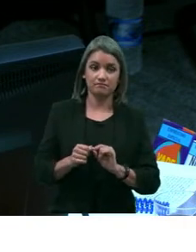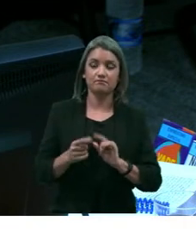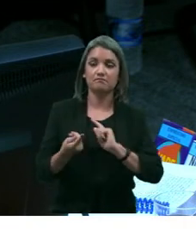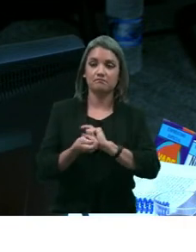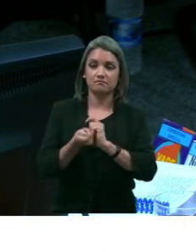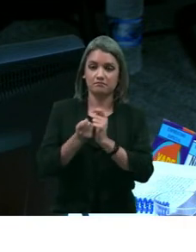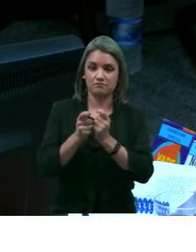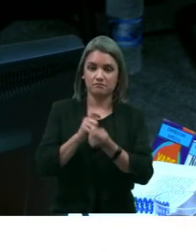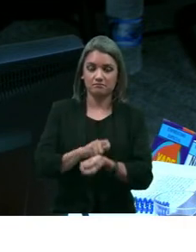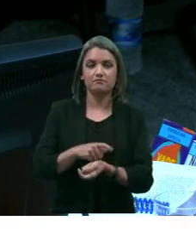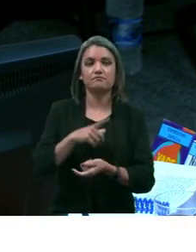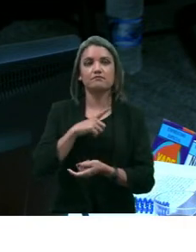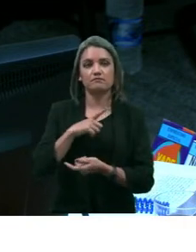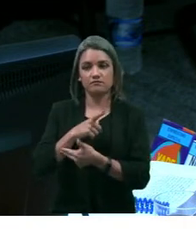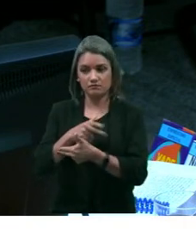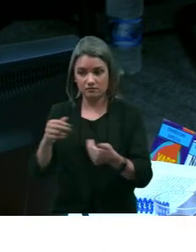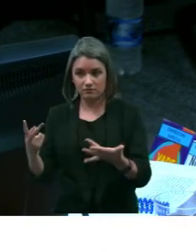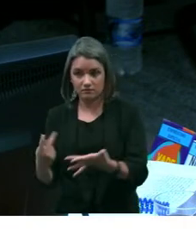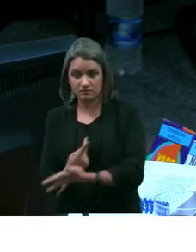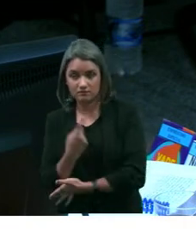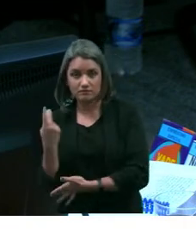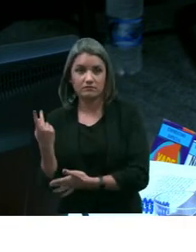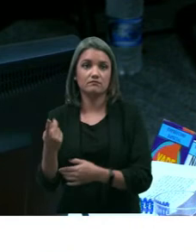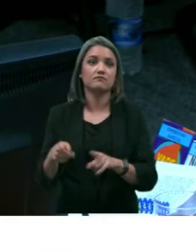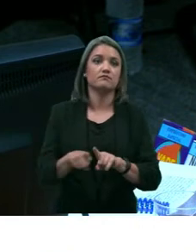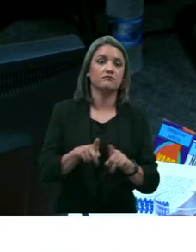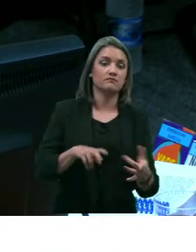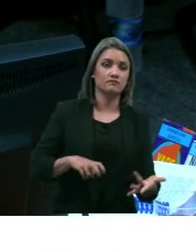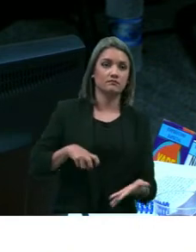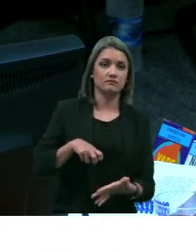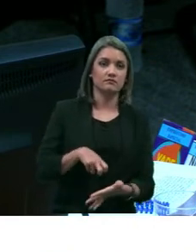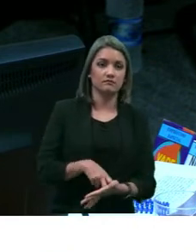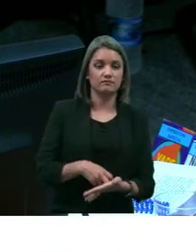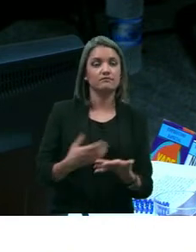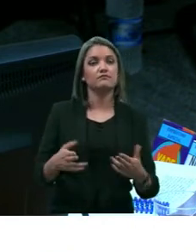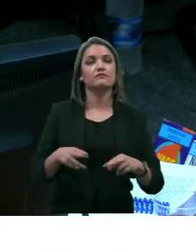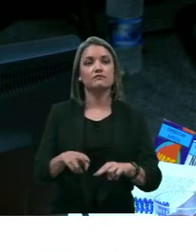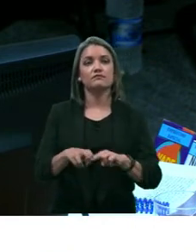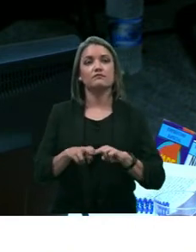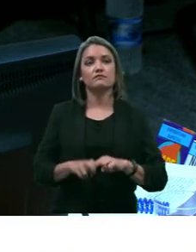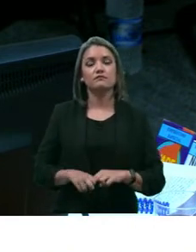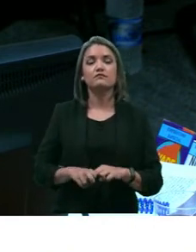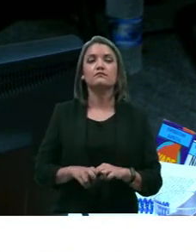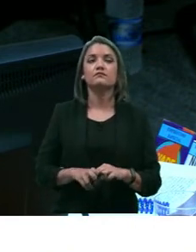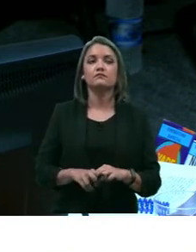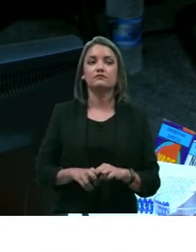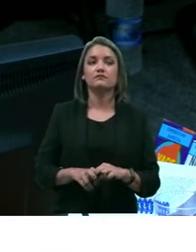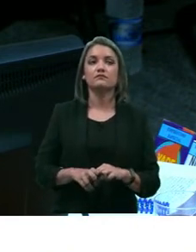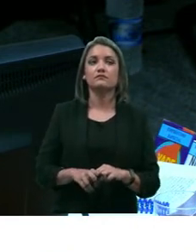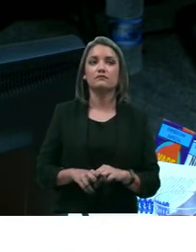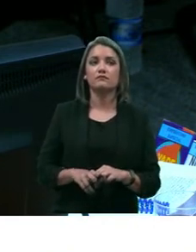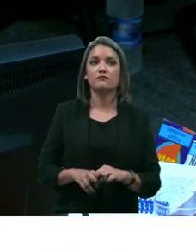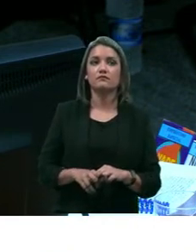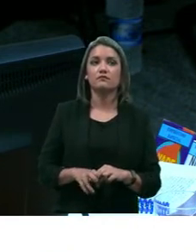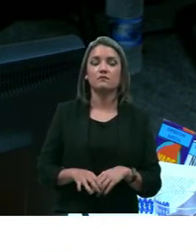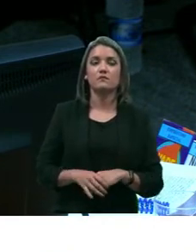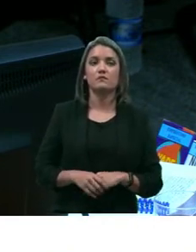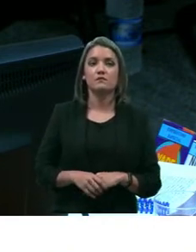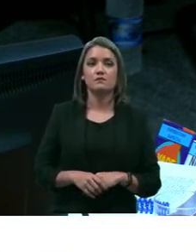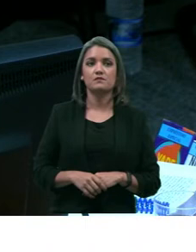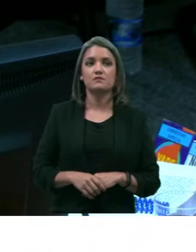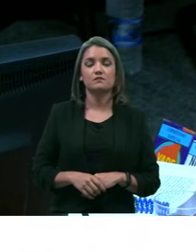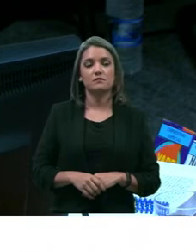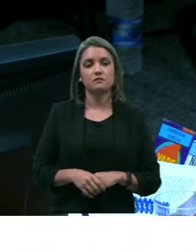adequação entre os fatos e a devida sanção. Por isso é que eu estou propondo, eminente presidente,